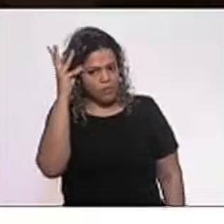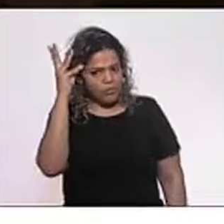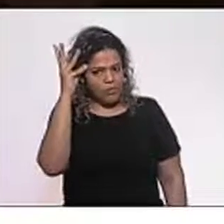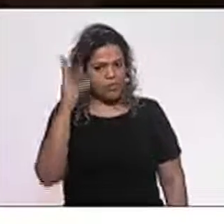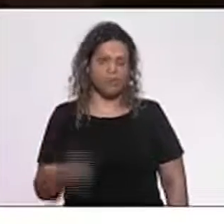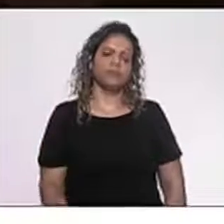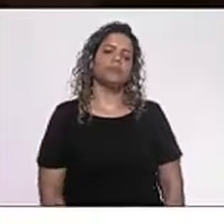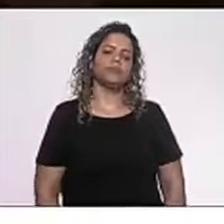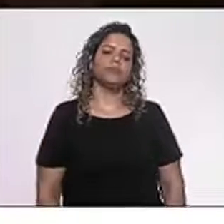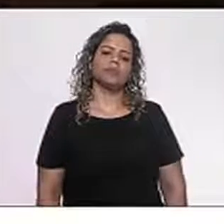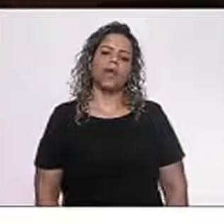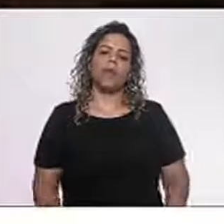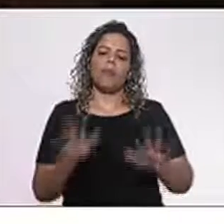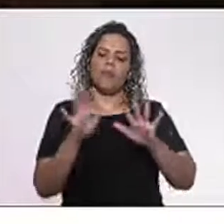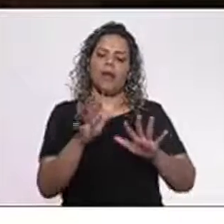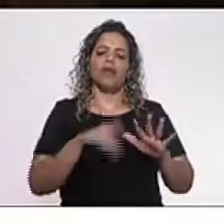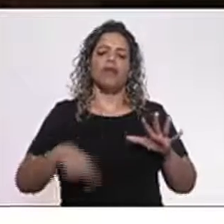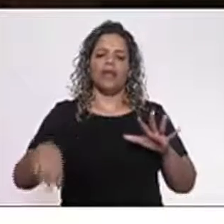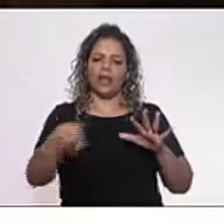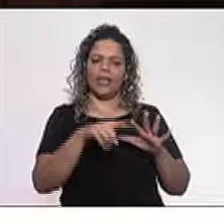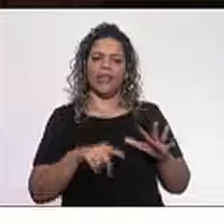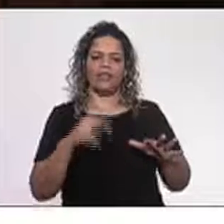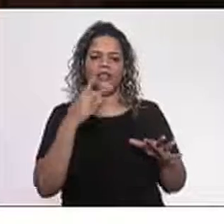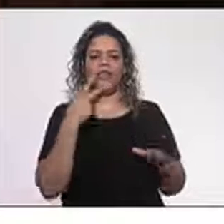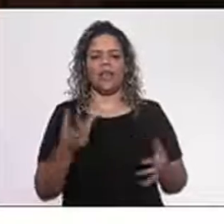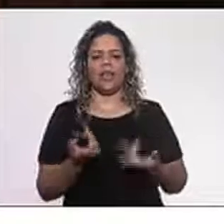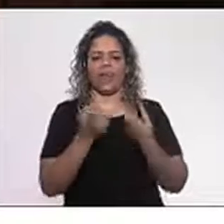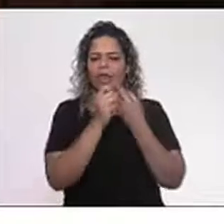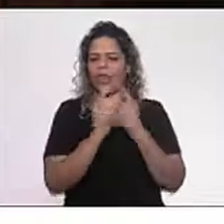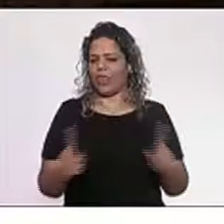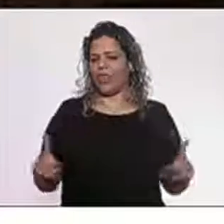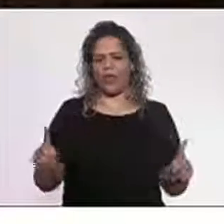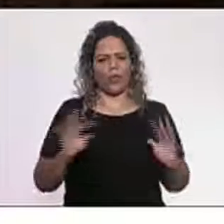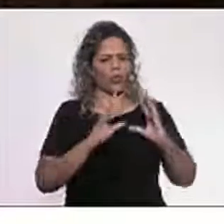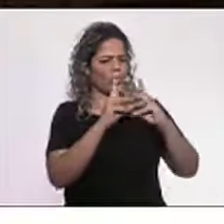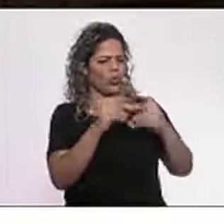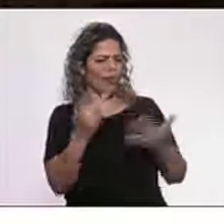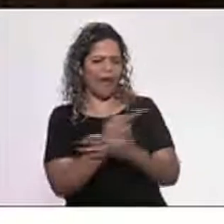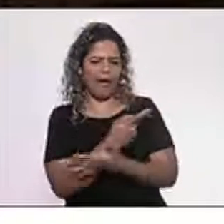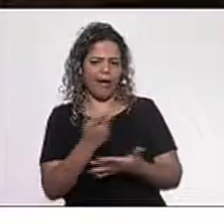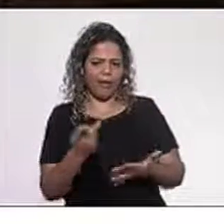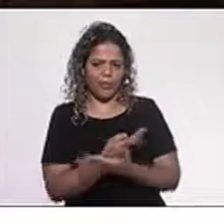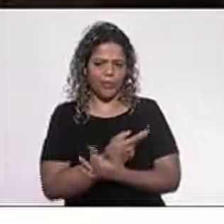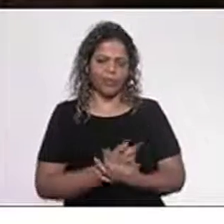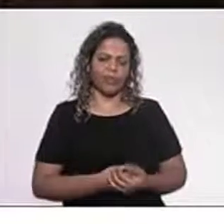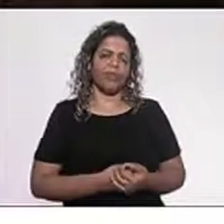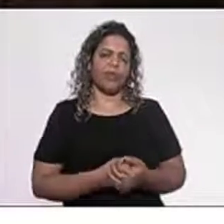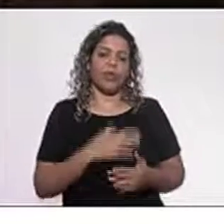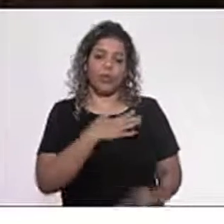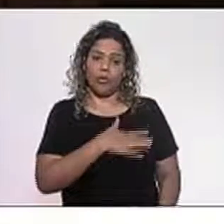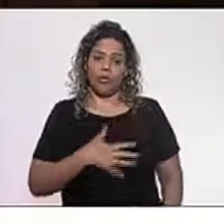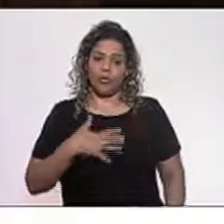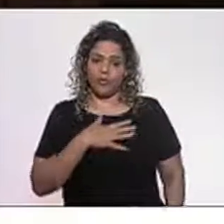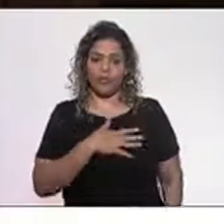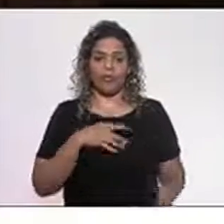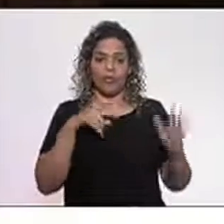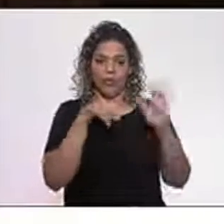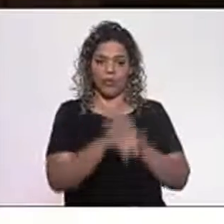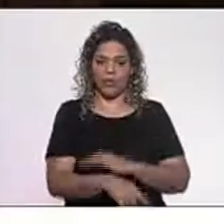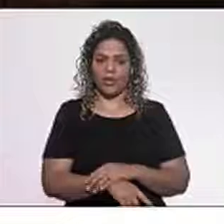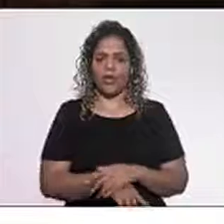Witzel. Mas eles aqui dizem que não, que está tudo errado. Eu gostaria de